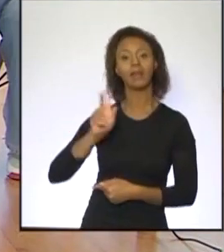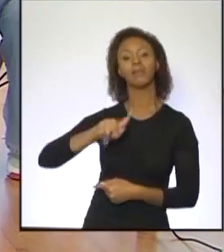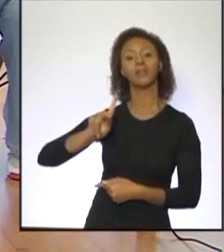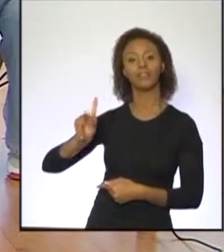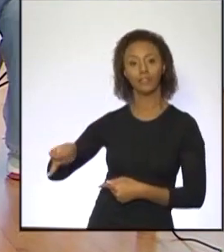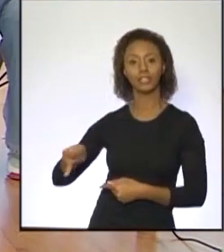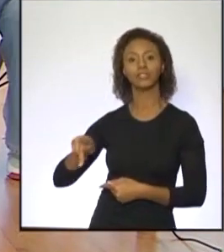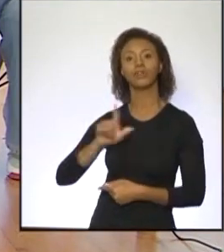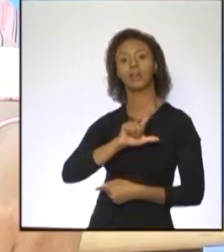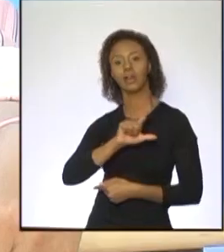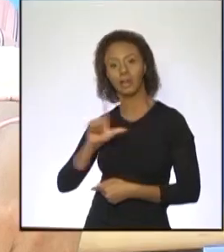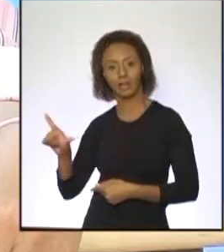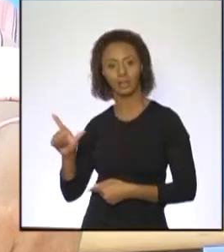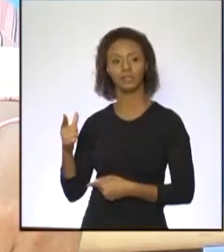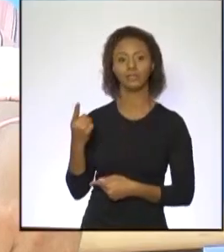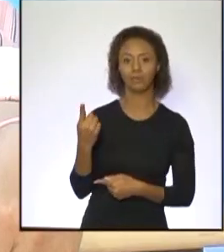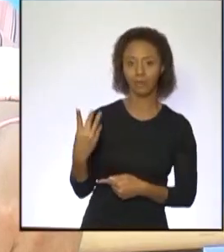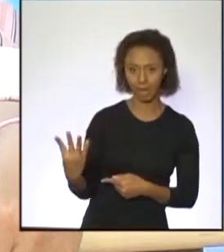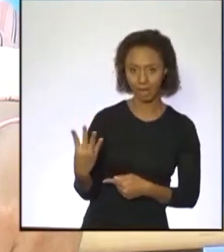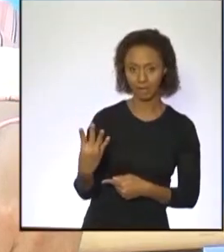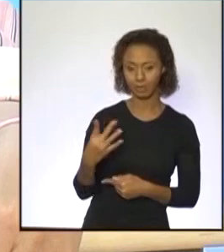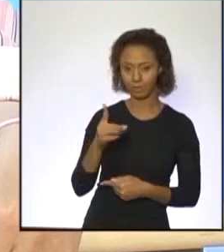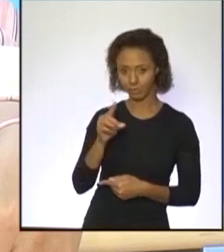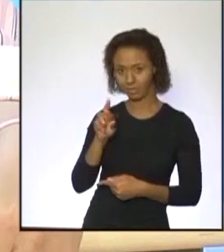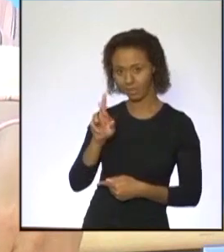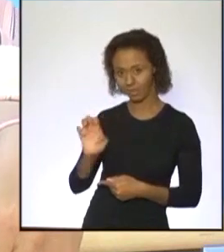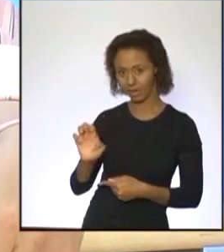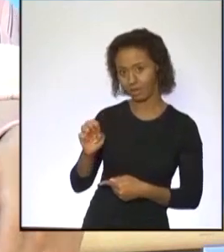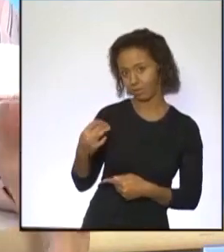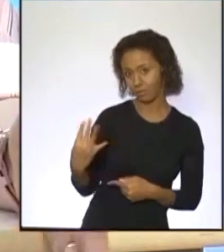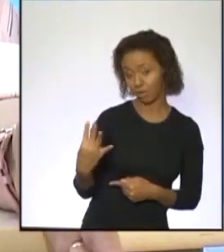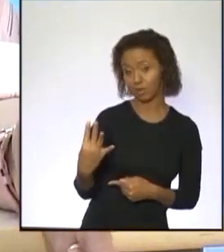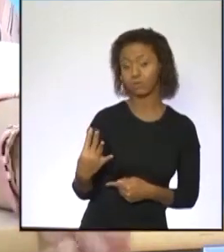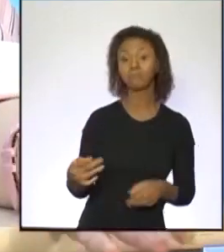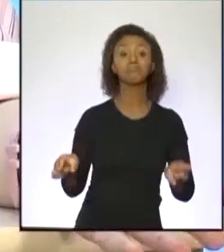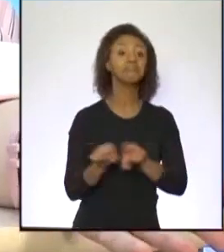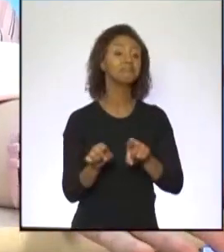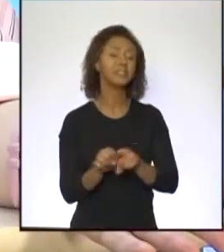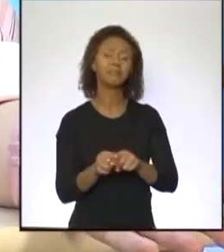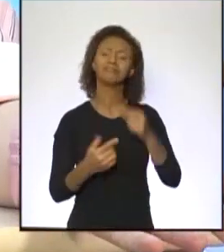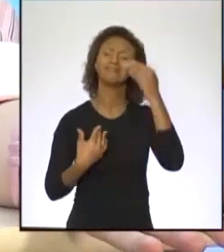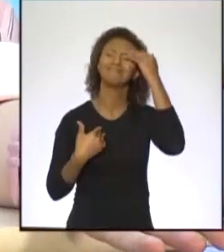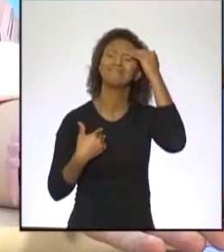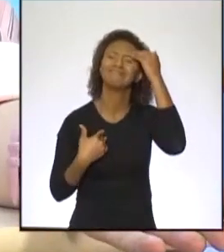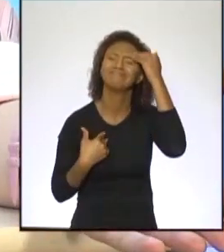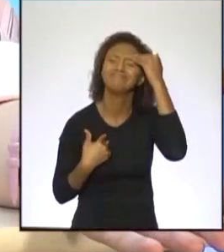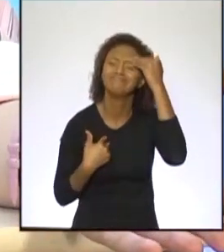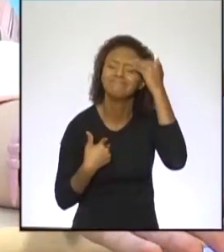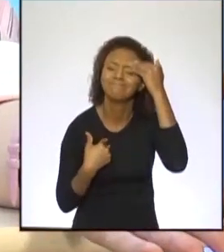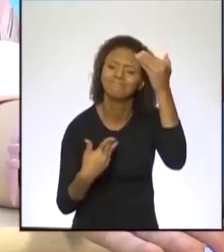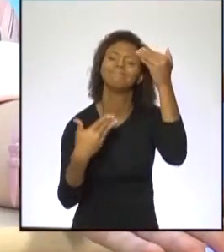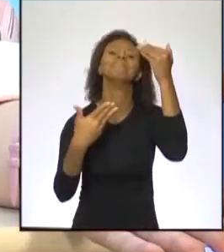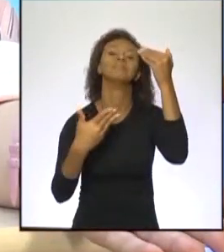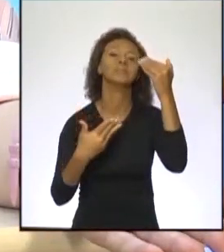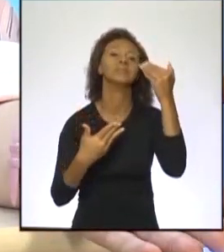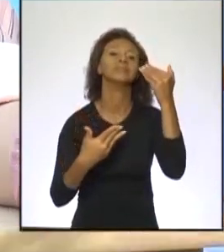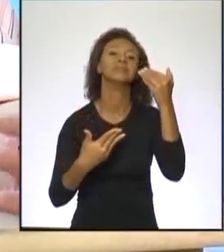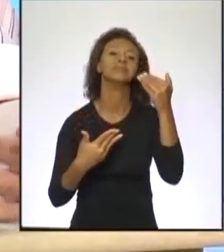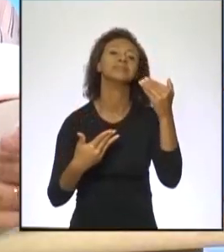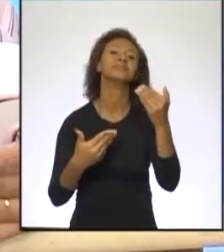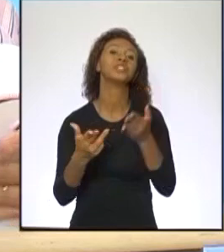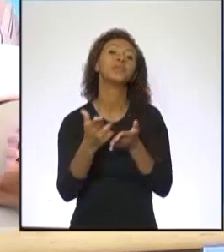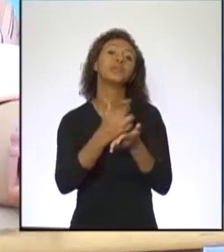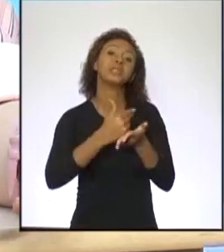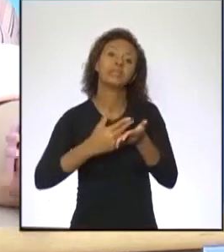4, aqui da rede oficial, da Diretoria de Ensino Leste 4, e agradecer imensamente, né, por ter cedido